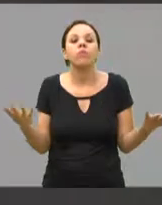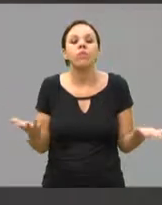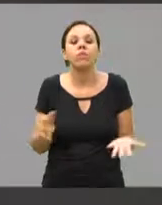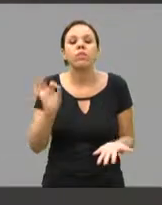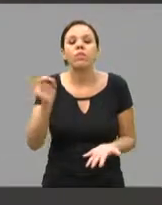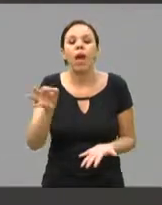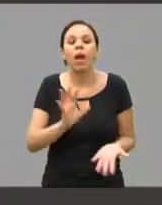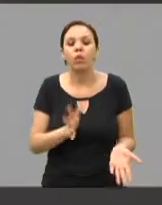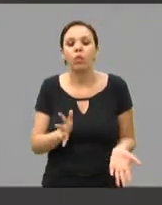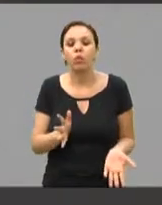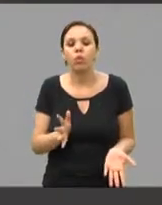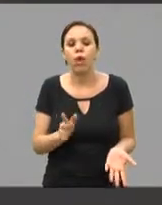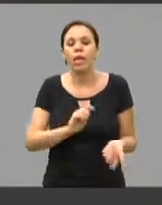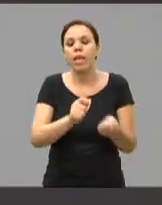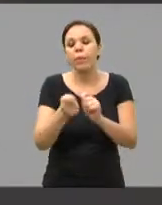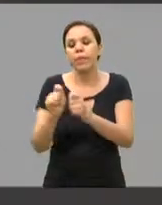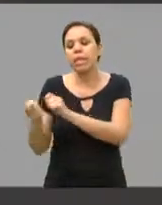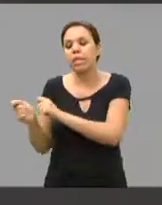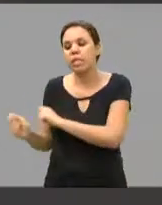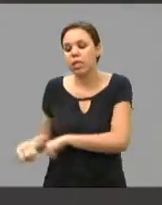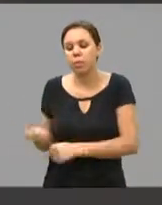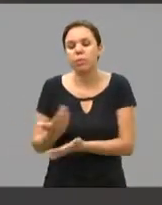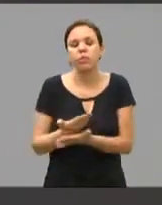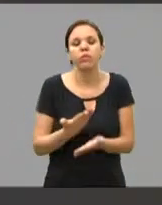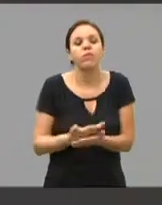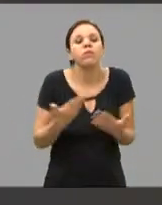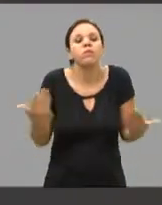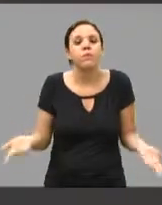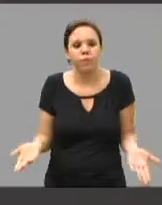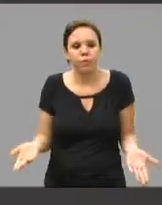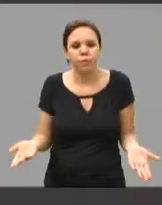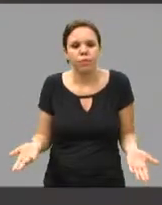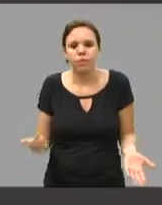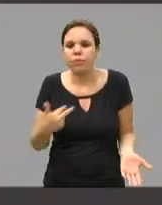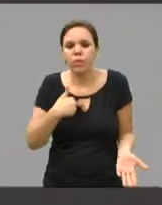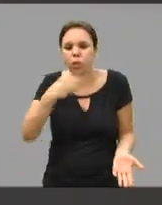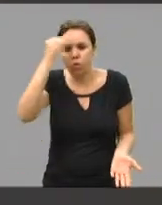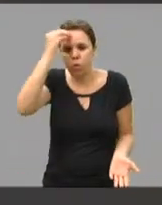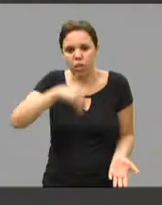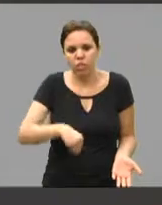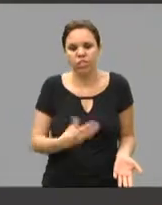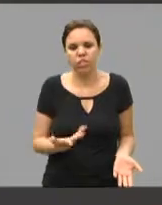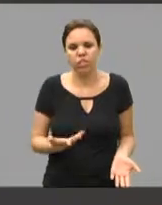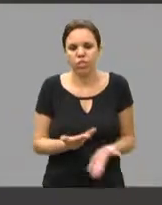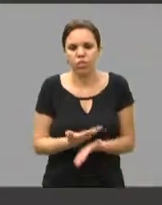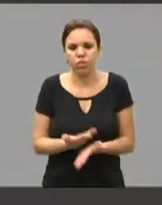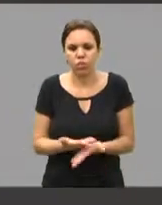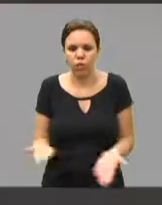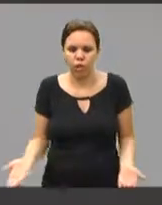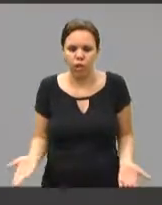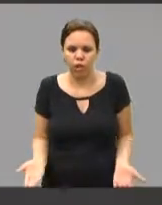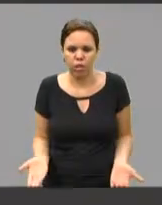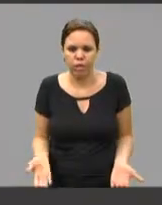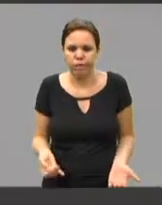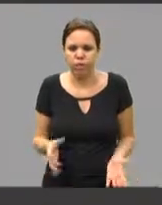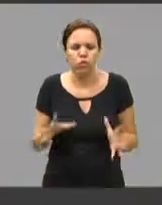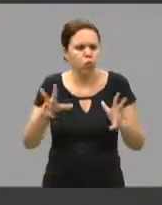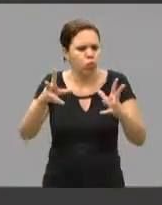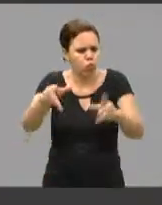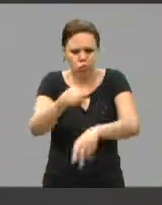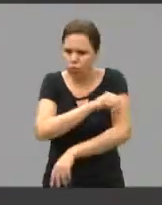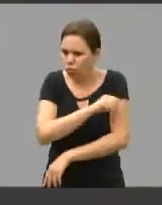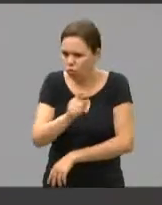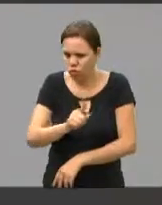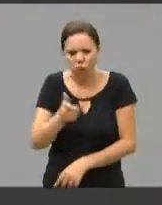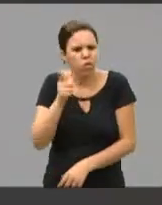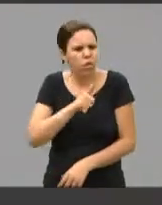de adaptação. Será para estudar, né? Não pode abrir a mão dos estudos, né? Agora, por exemplo, nem todos os alunos têm